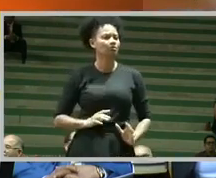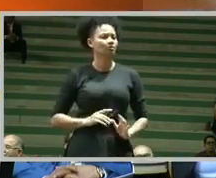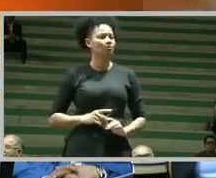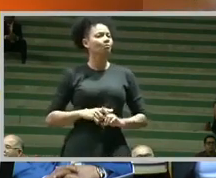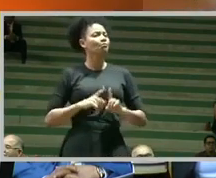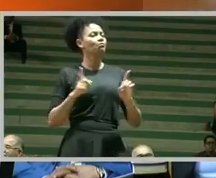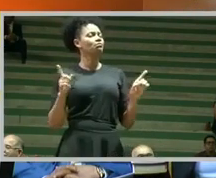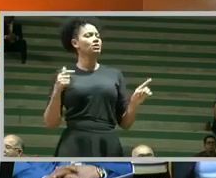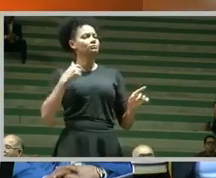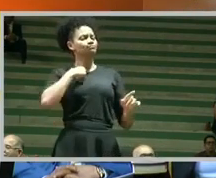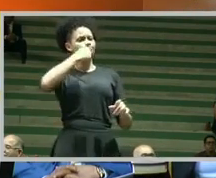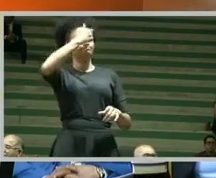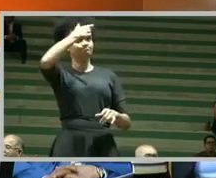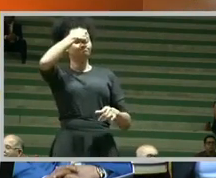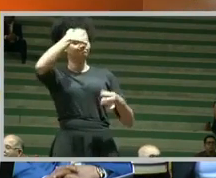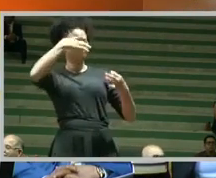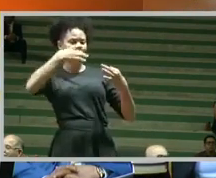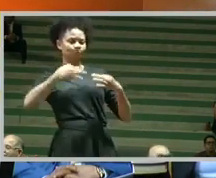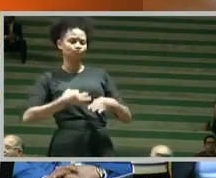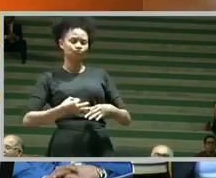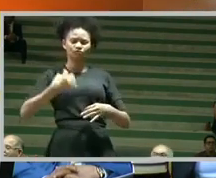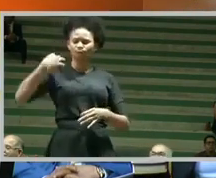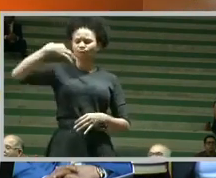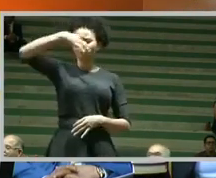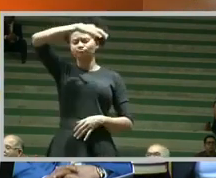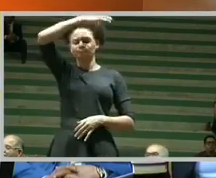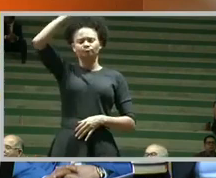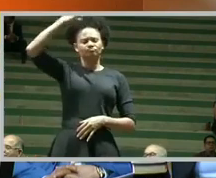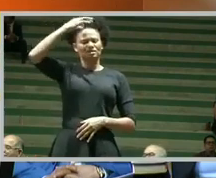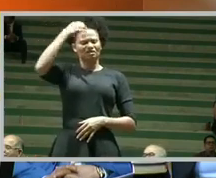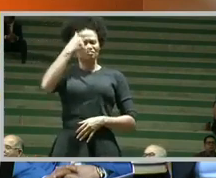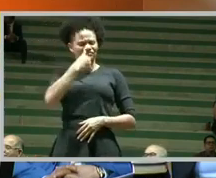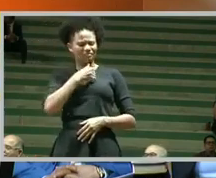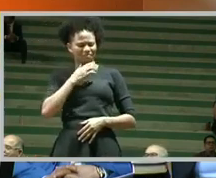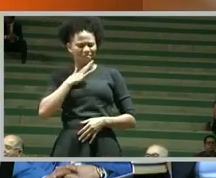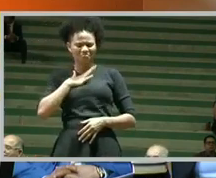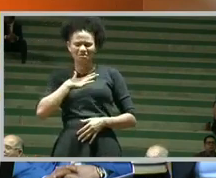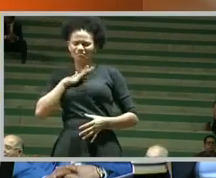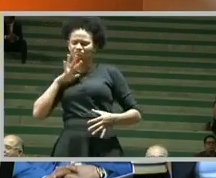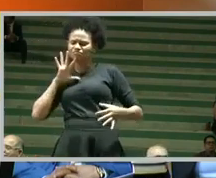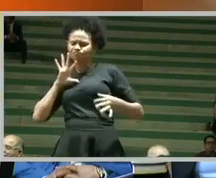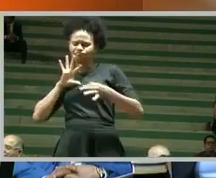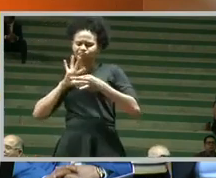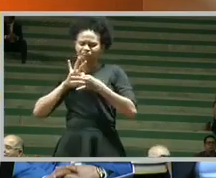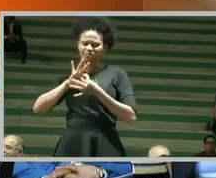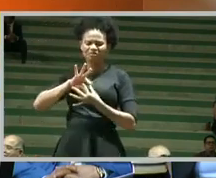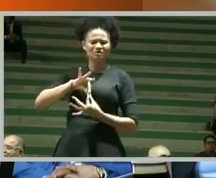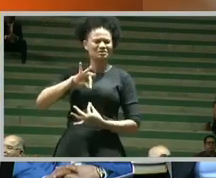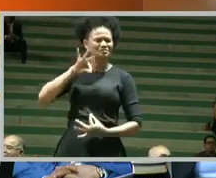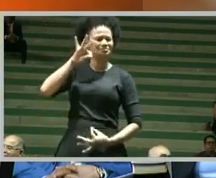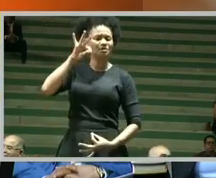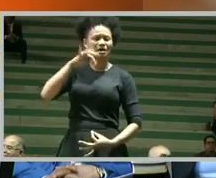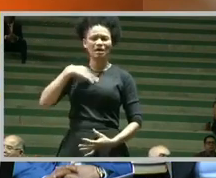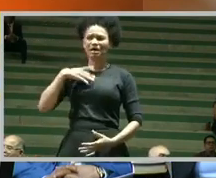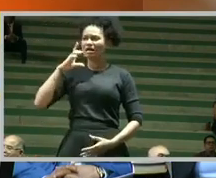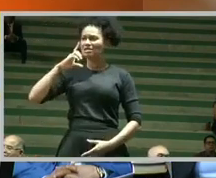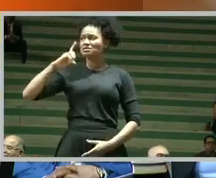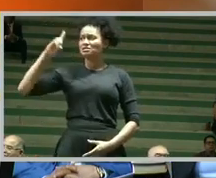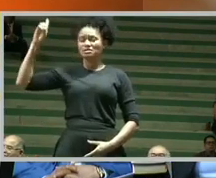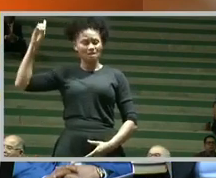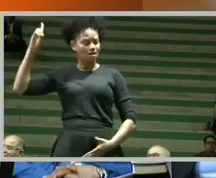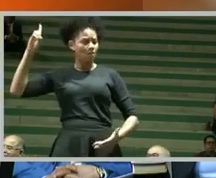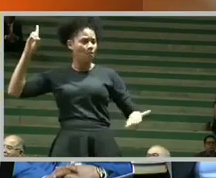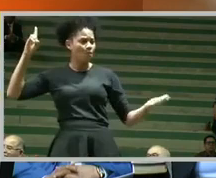Mas eu tenho convicção do que o Espírito de Deus está ministrando ao meu espírito. Deus marcou esta